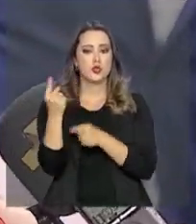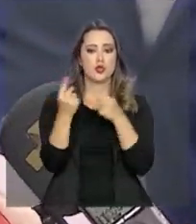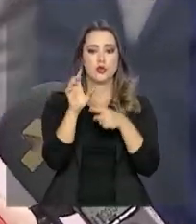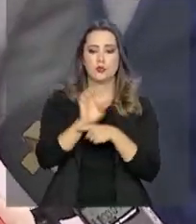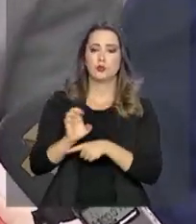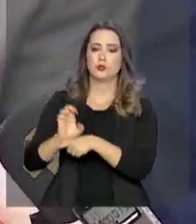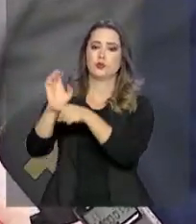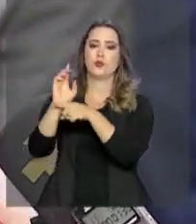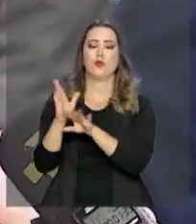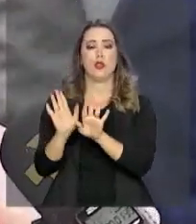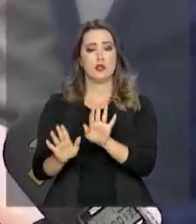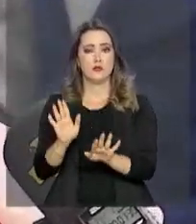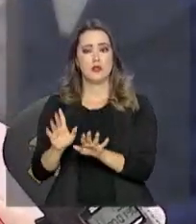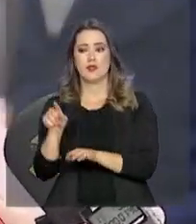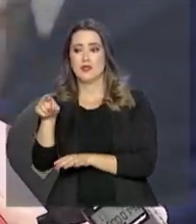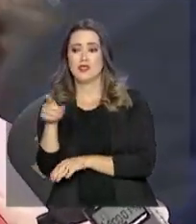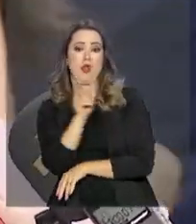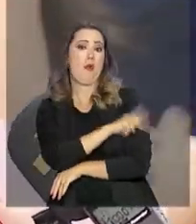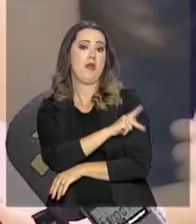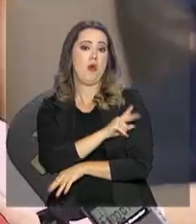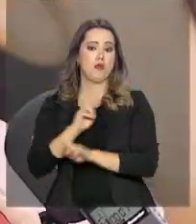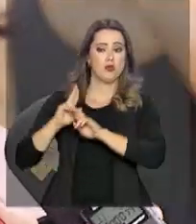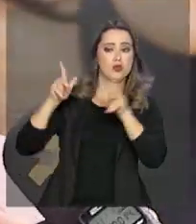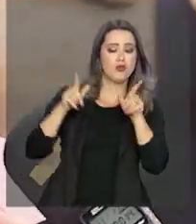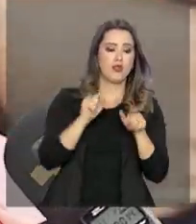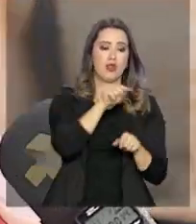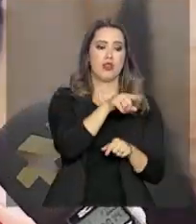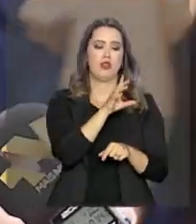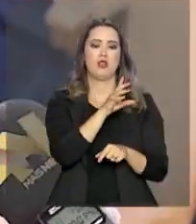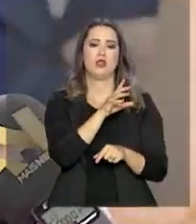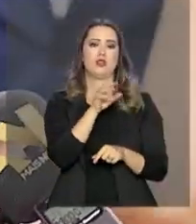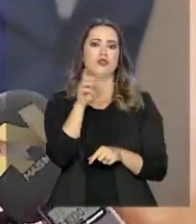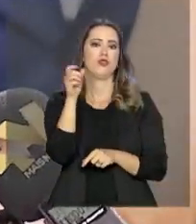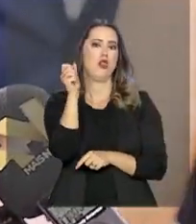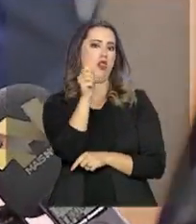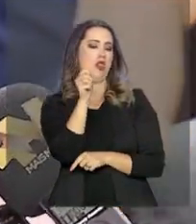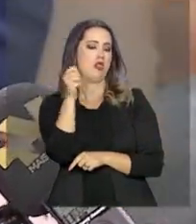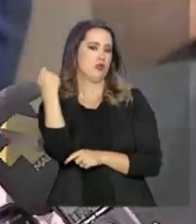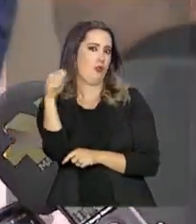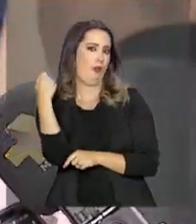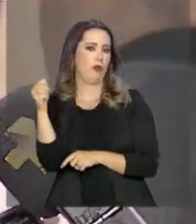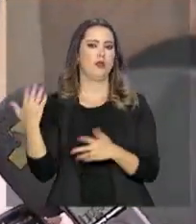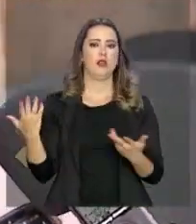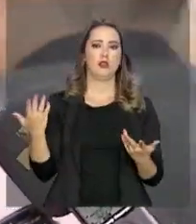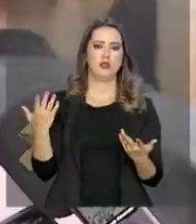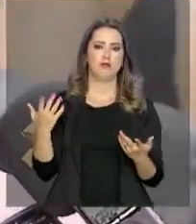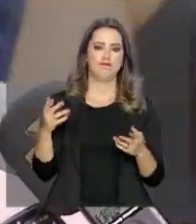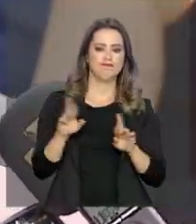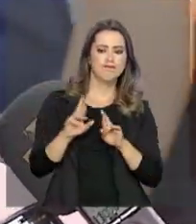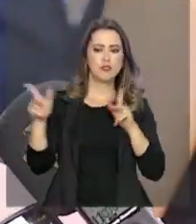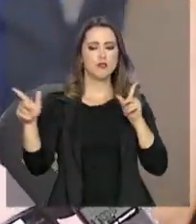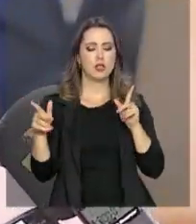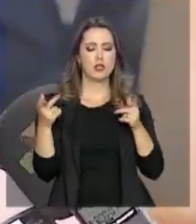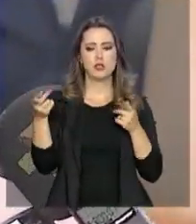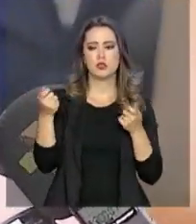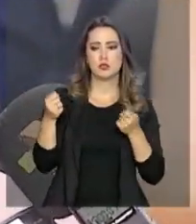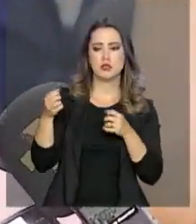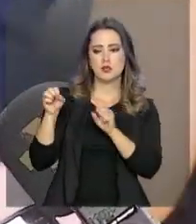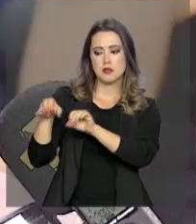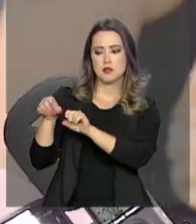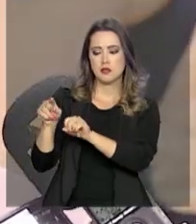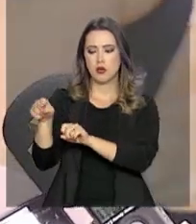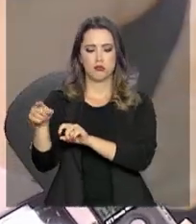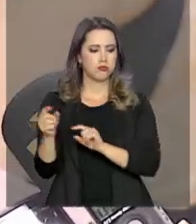realidade na cidade de teresina é diferente absolutamente da cidade porto alegre o que nós colocamos políticas de conscientização de educação